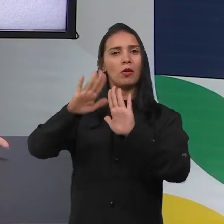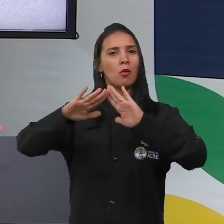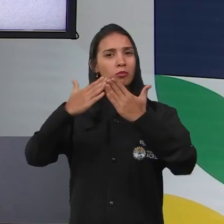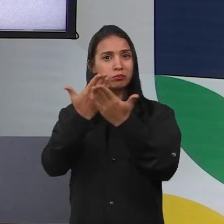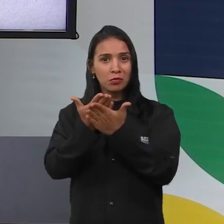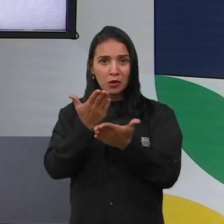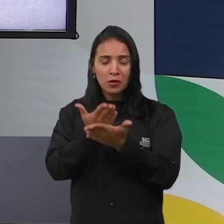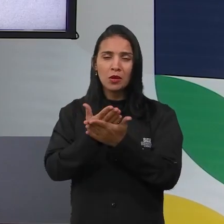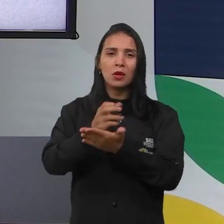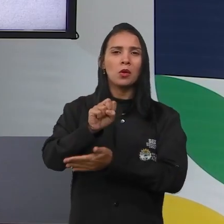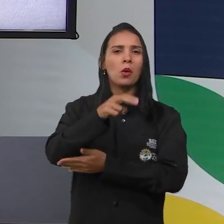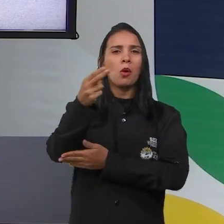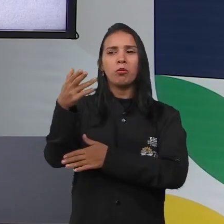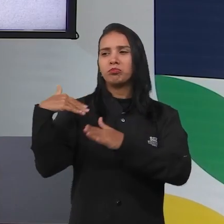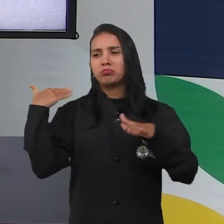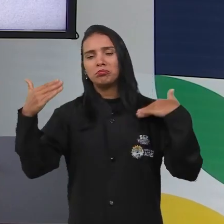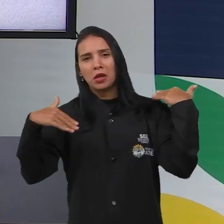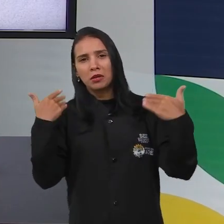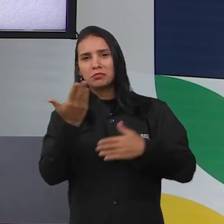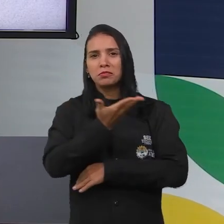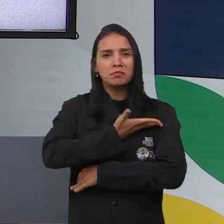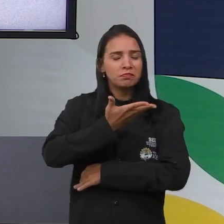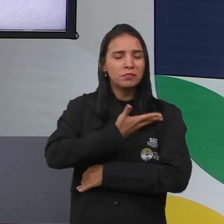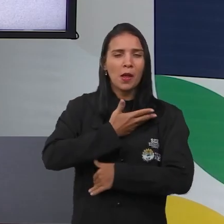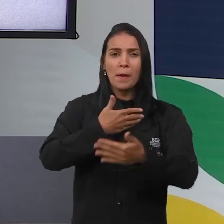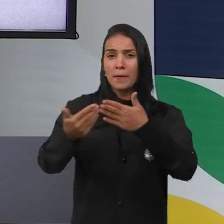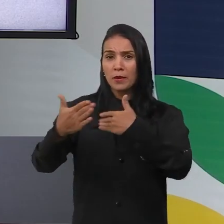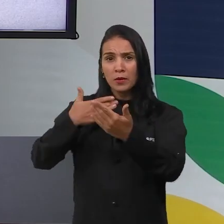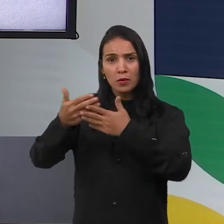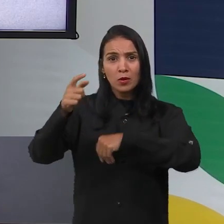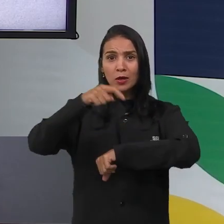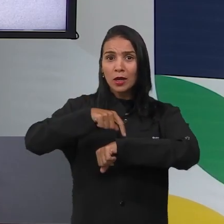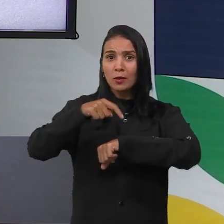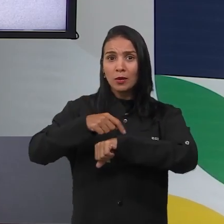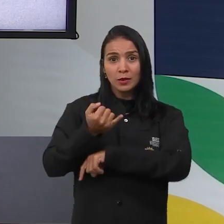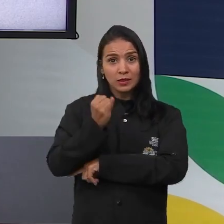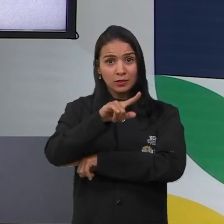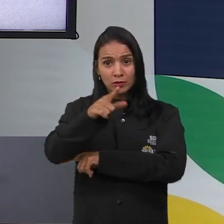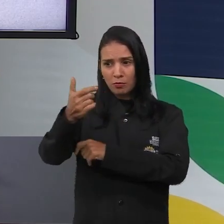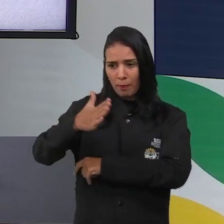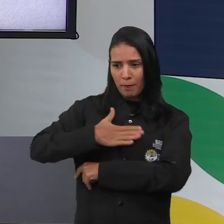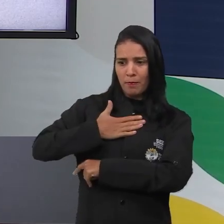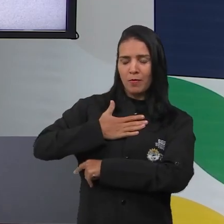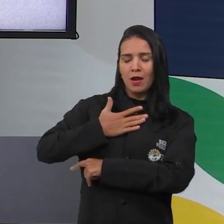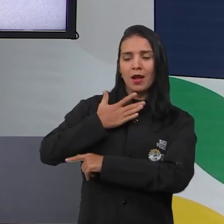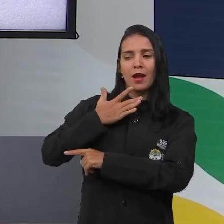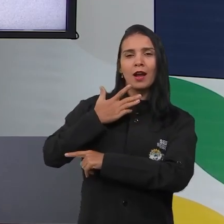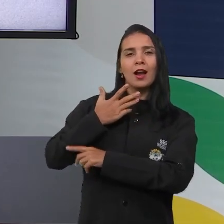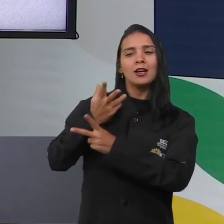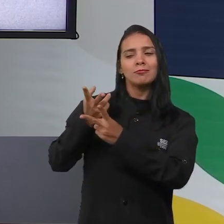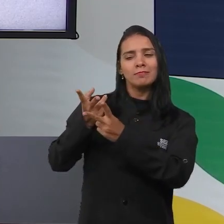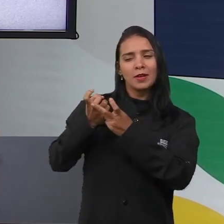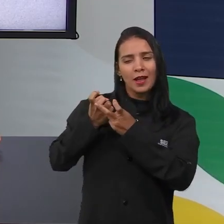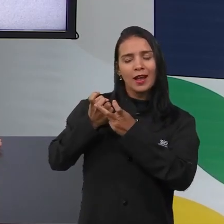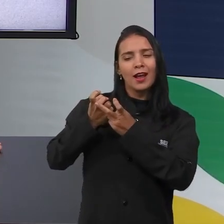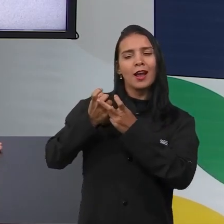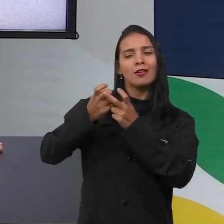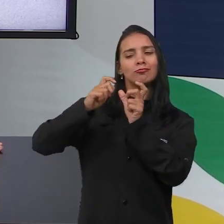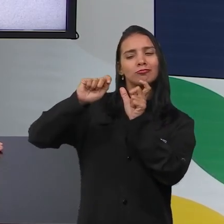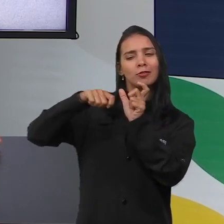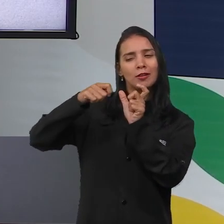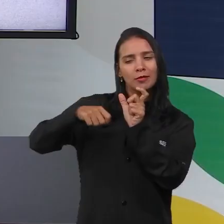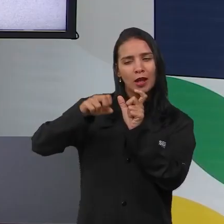saída com colegas. Então, quando você se depara e você entende o que são esses